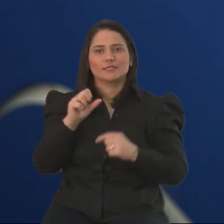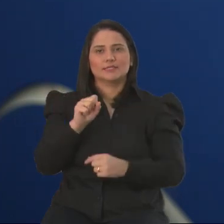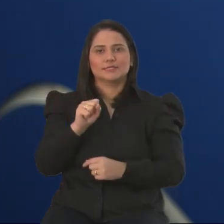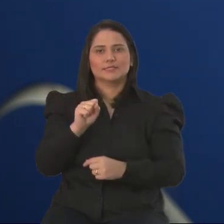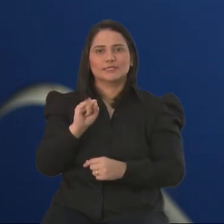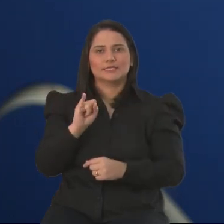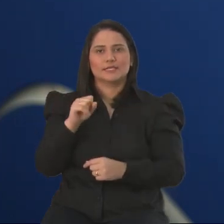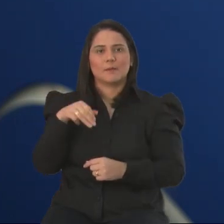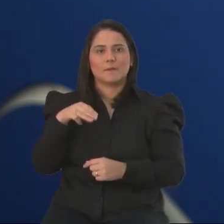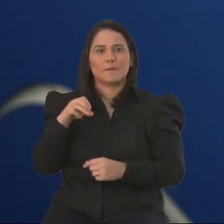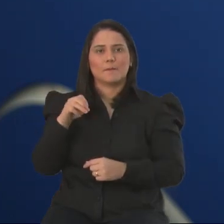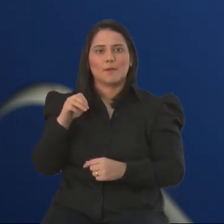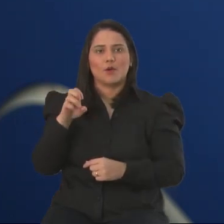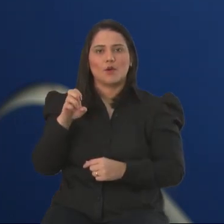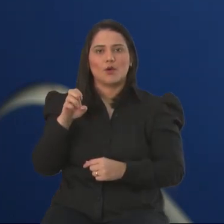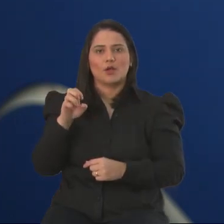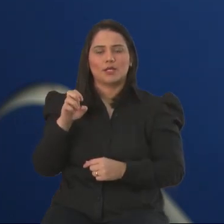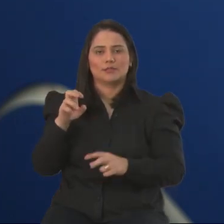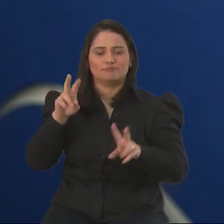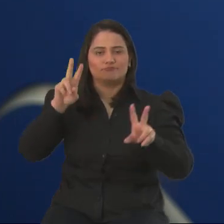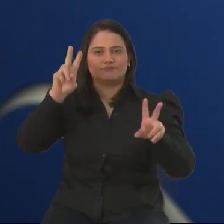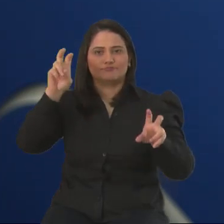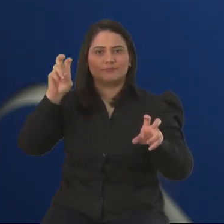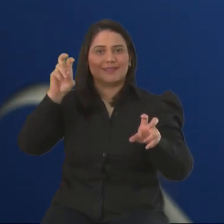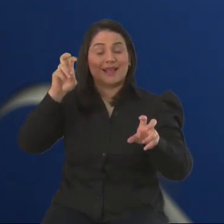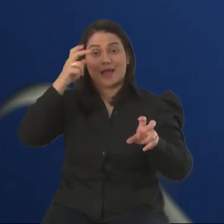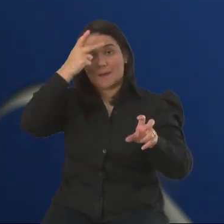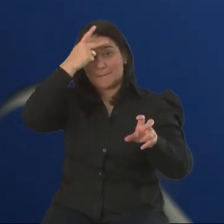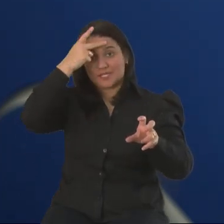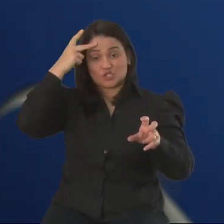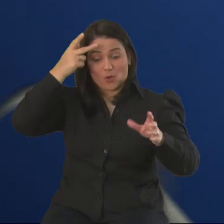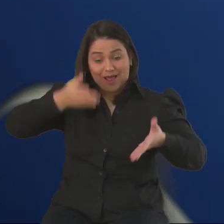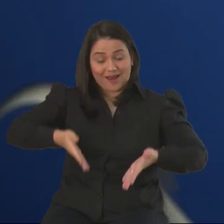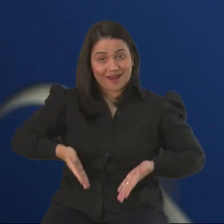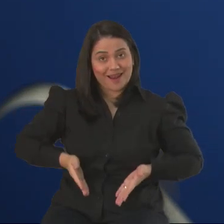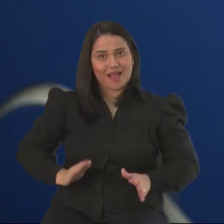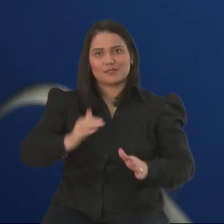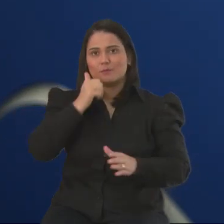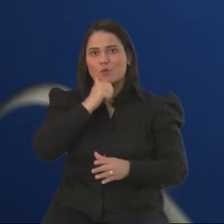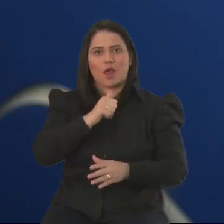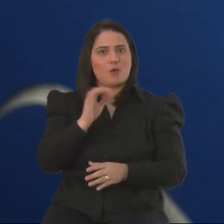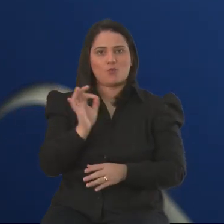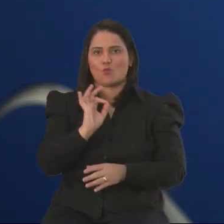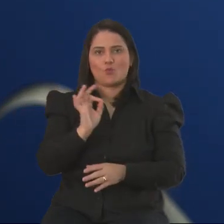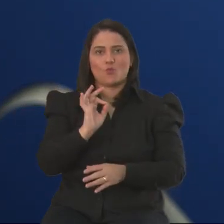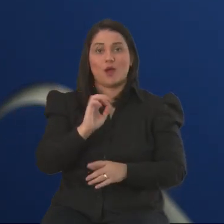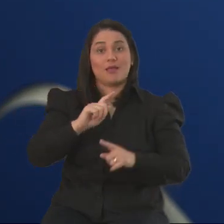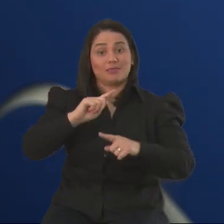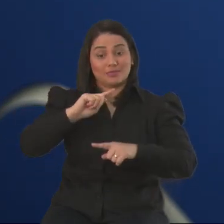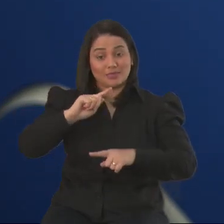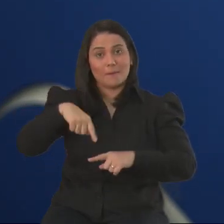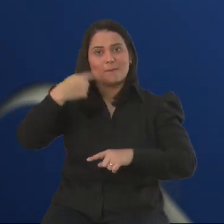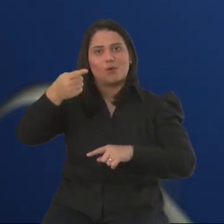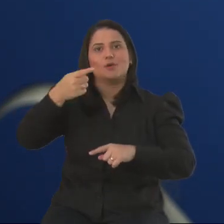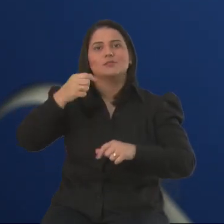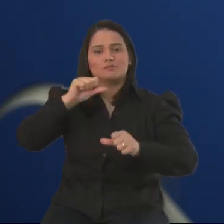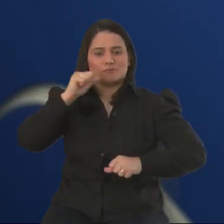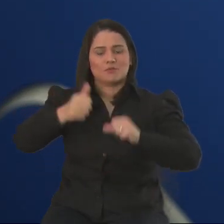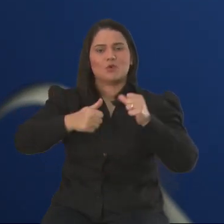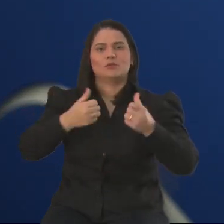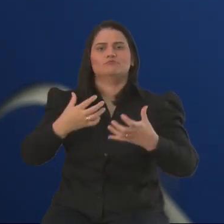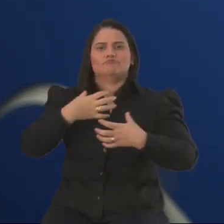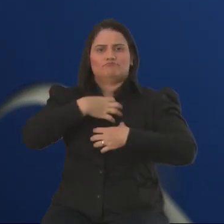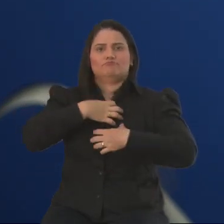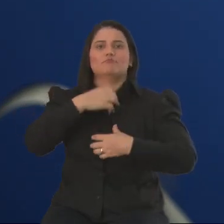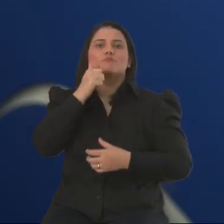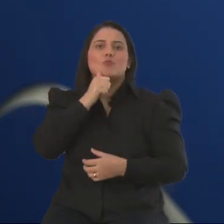quando ela diz que ninguém nasce mulher, torna-se mulher. Então, ela propõe